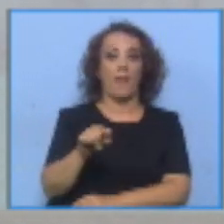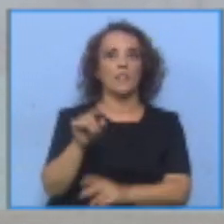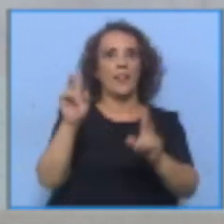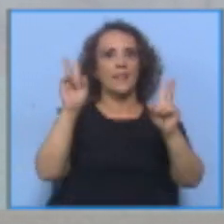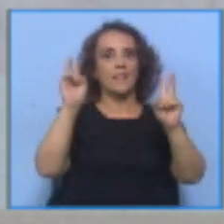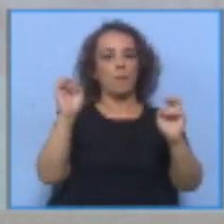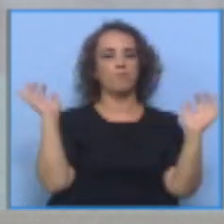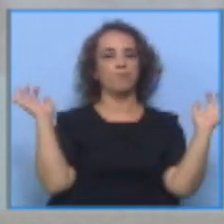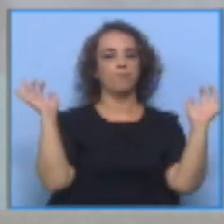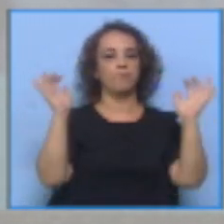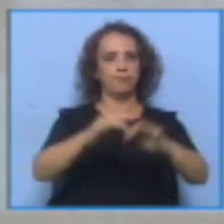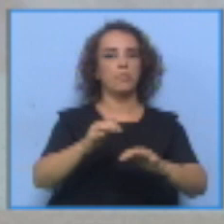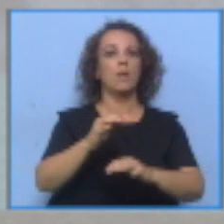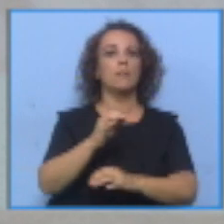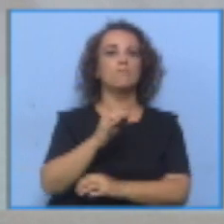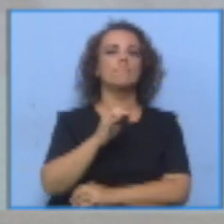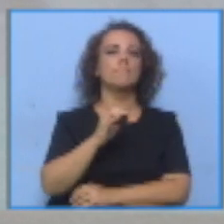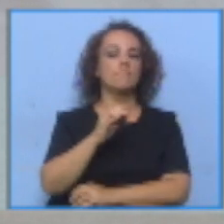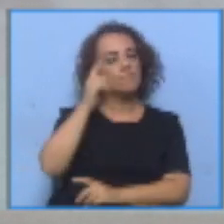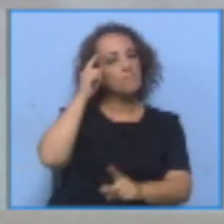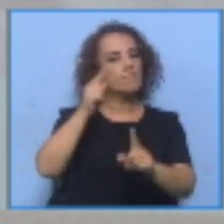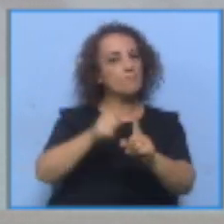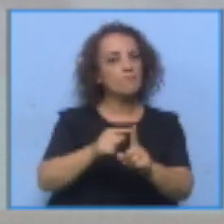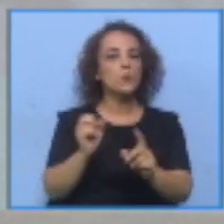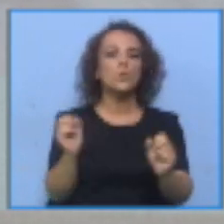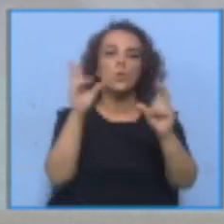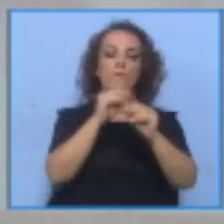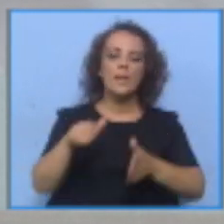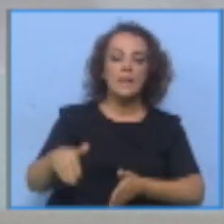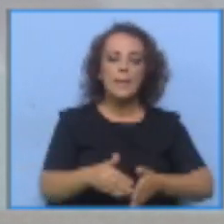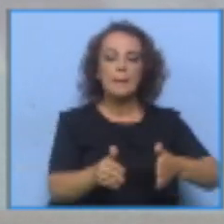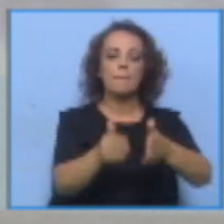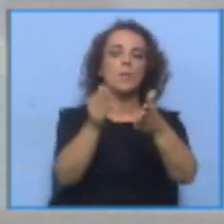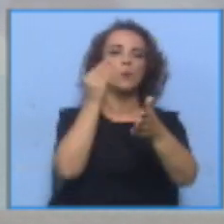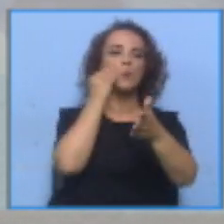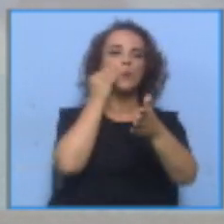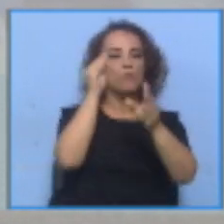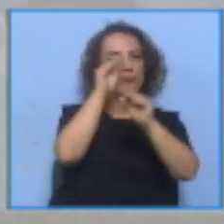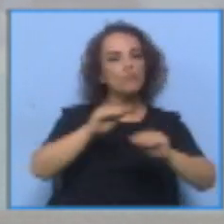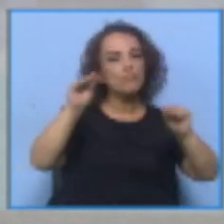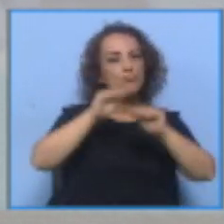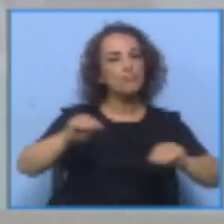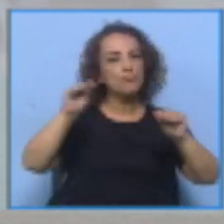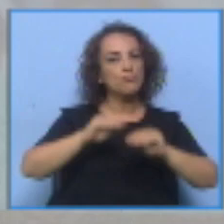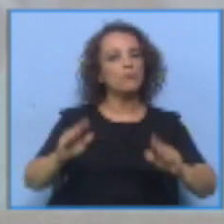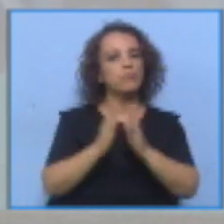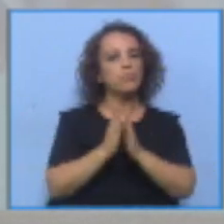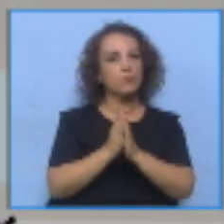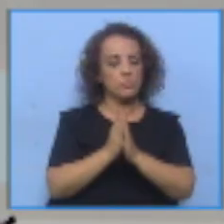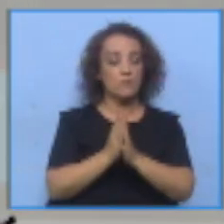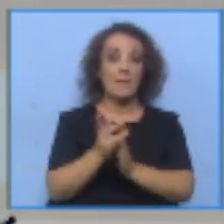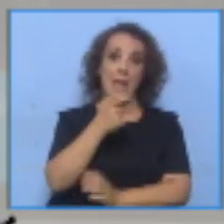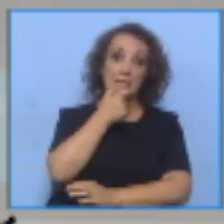tema novos caminhos para a evangelização neste território da Amazónia. E tudo parte do conhecimento da